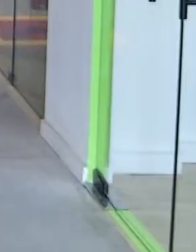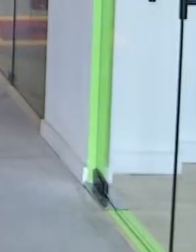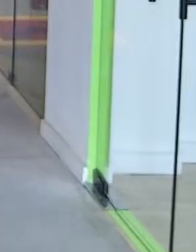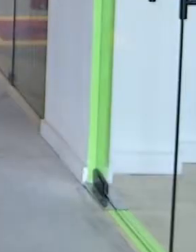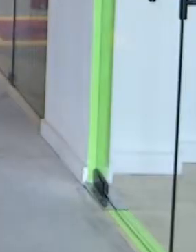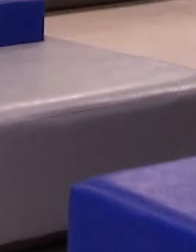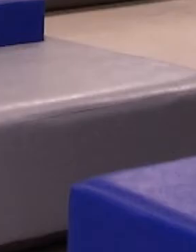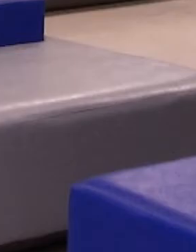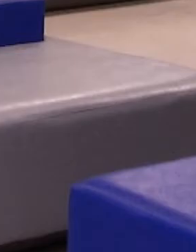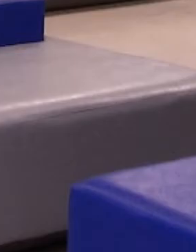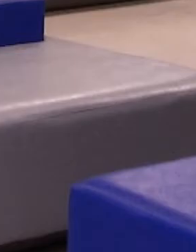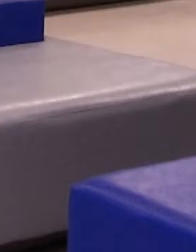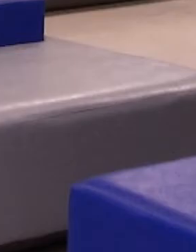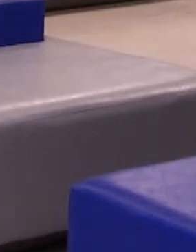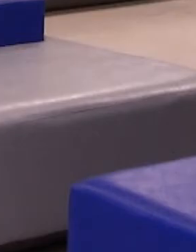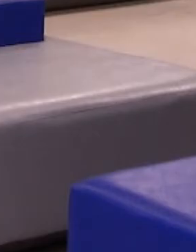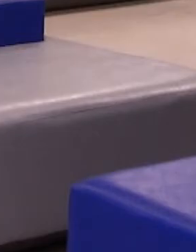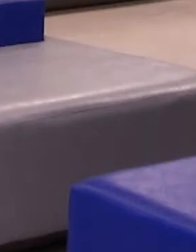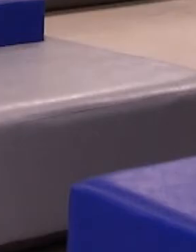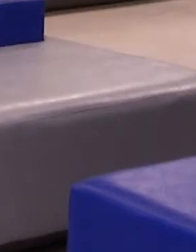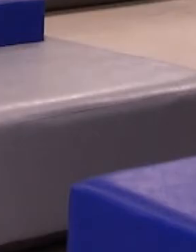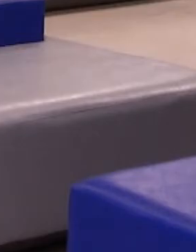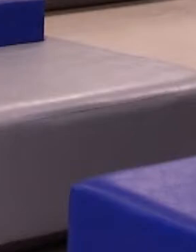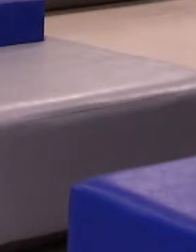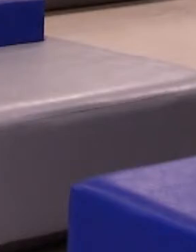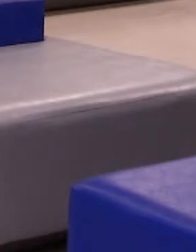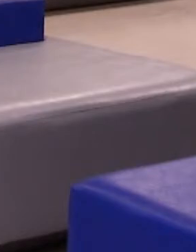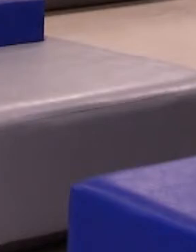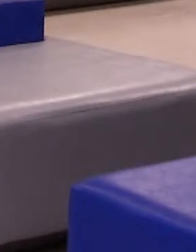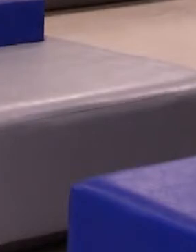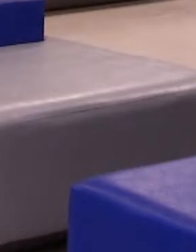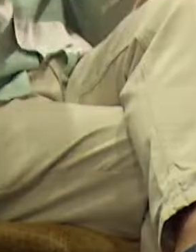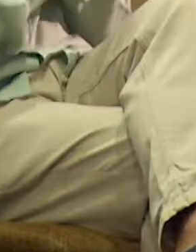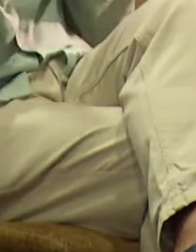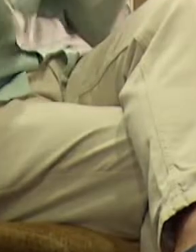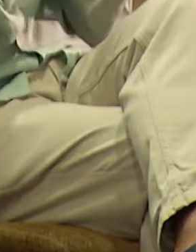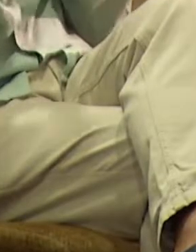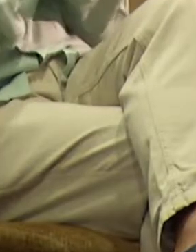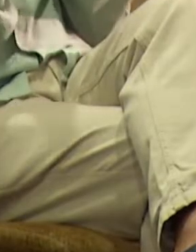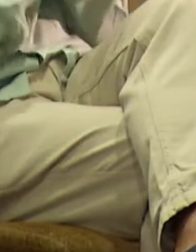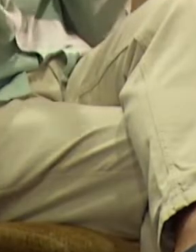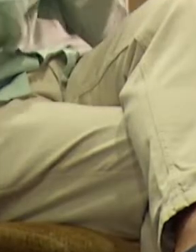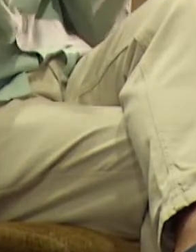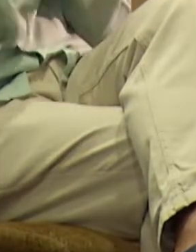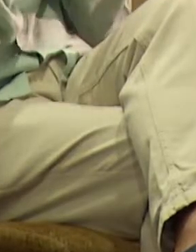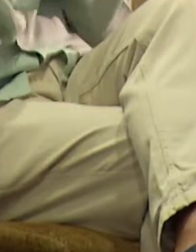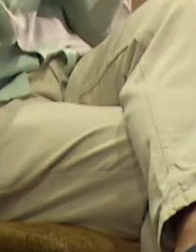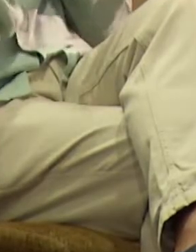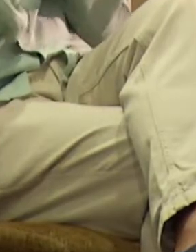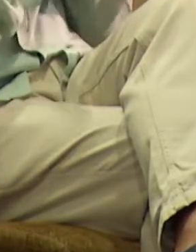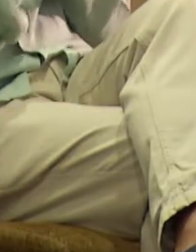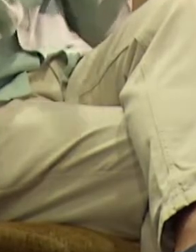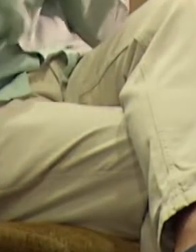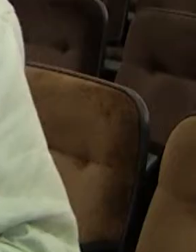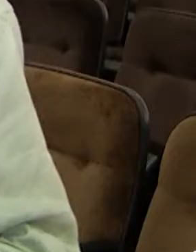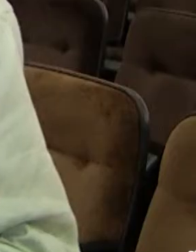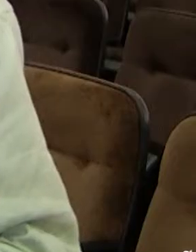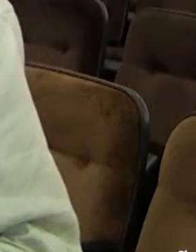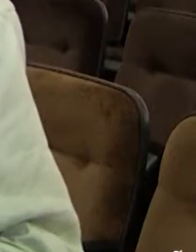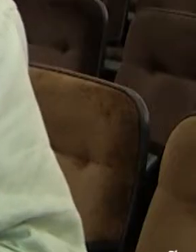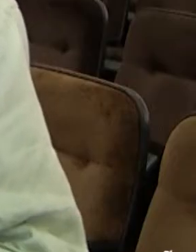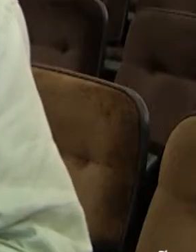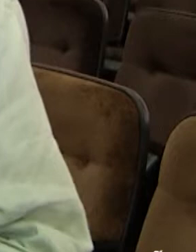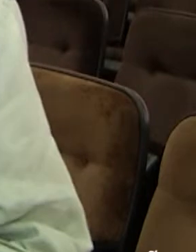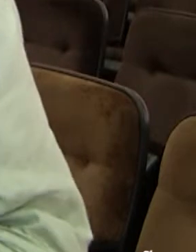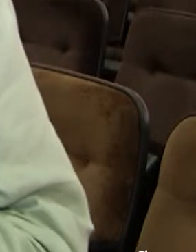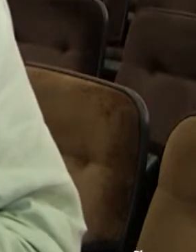Econômico de São José possui sua sede dentro do Parque Tecnológico. Segundo o secretário Alberto Mano Marques, a